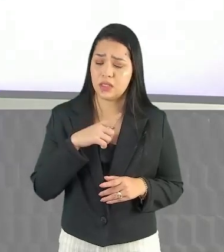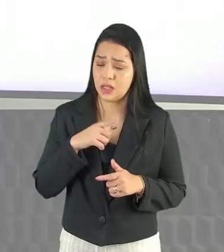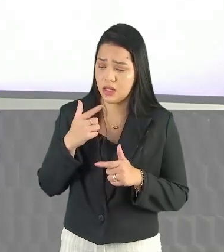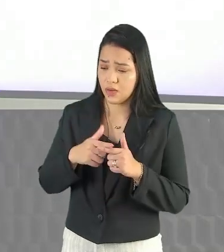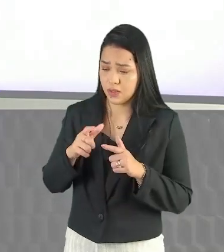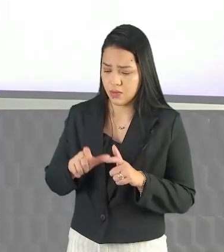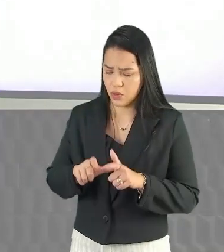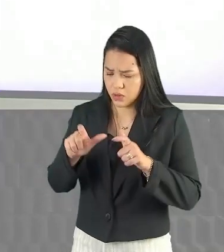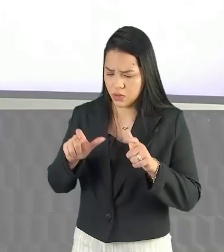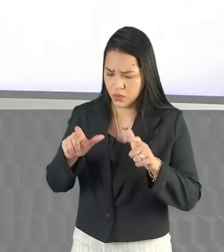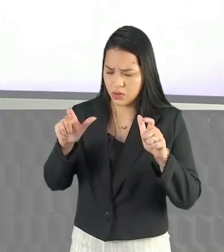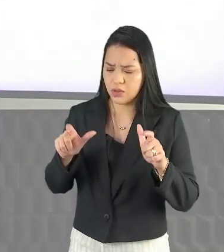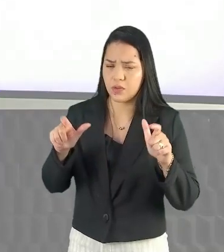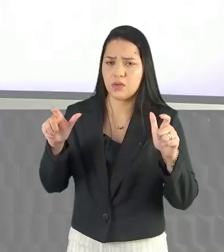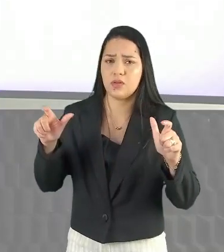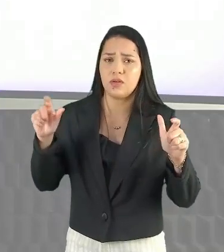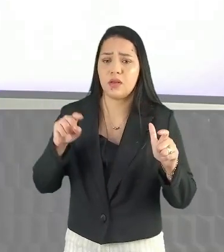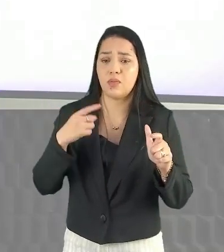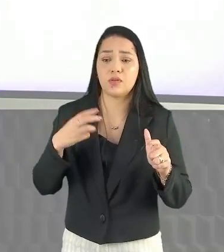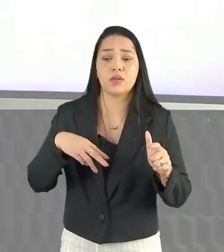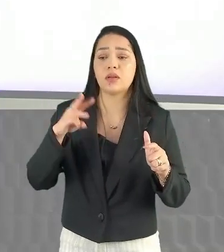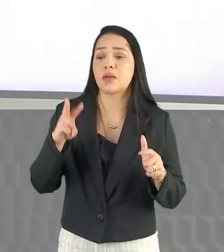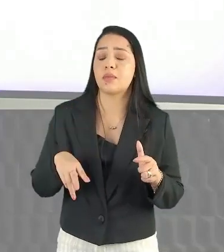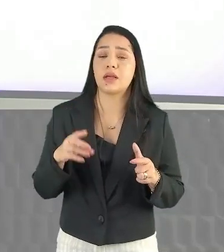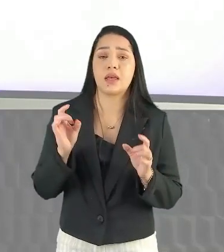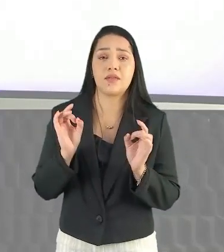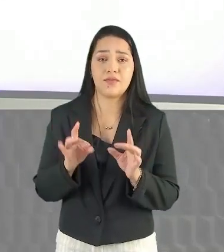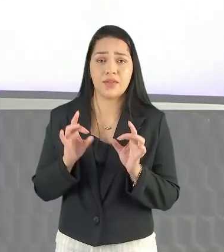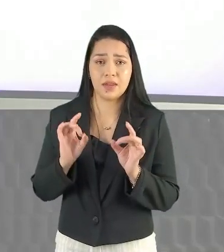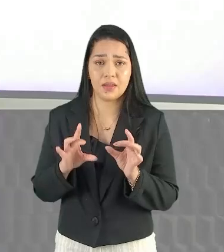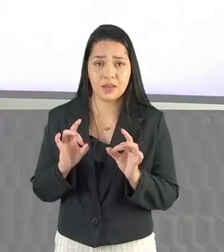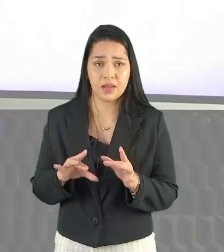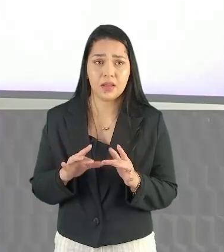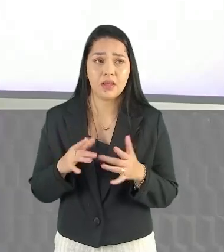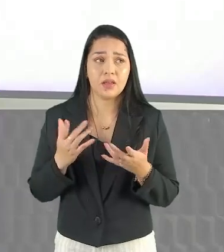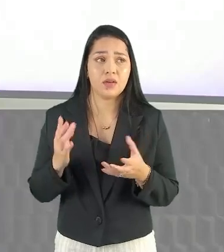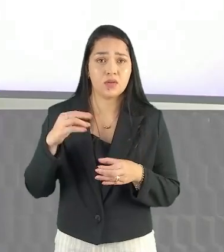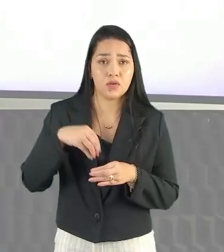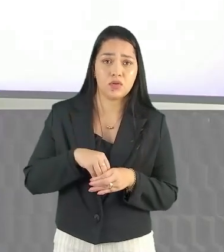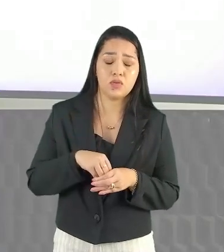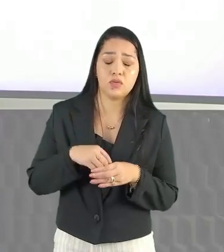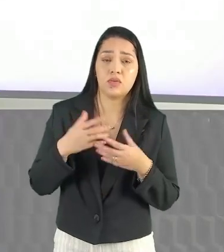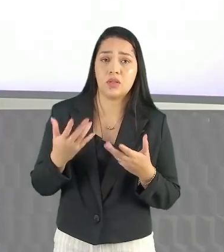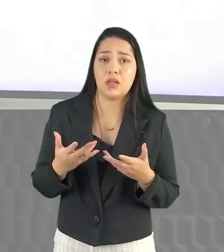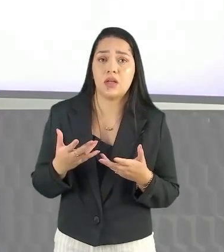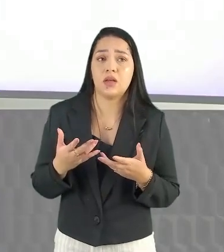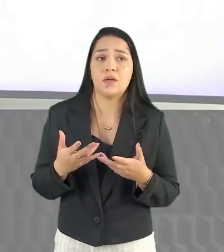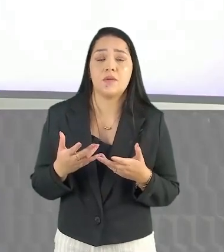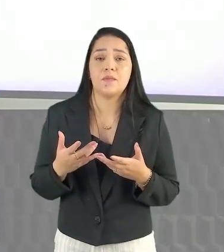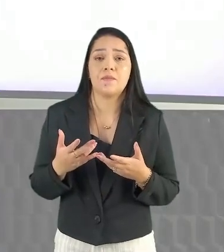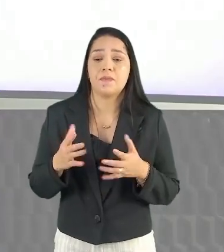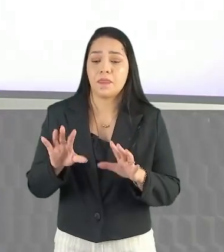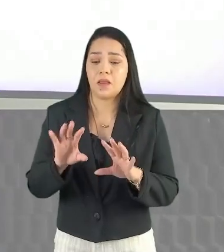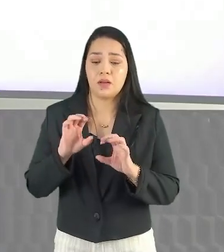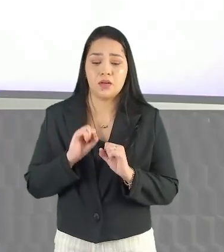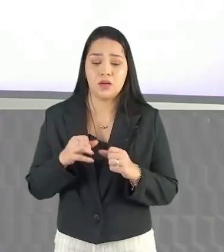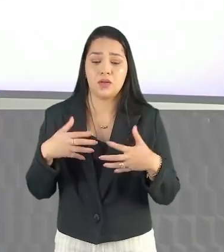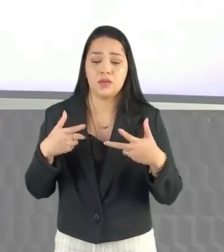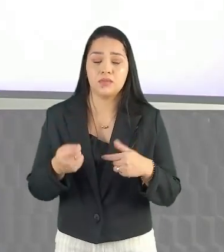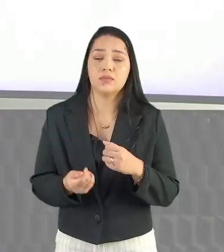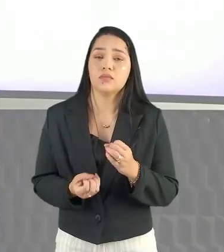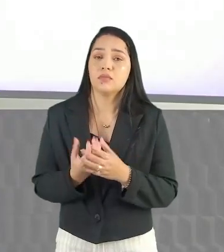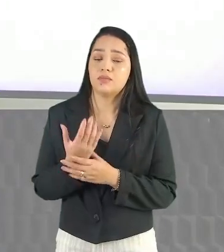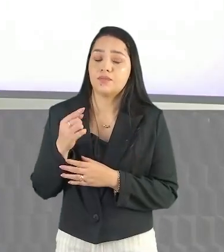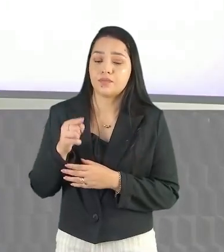você produziu e depois não tinha mais para quem vender e o consumo interno, claro, não absorveu toda essa produção,